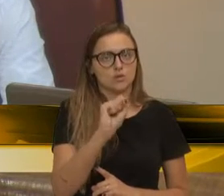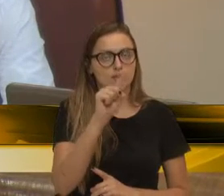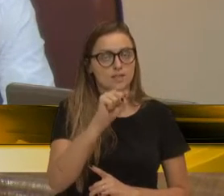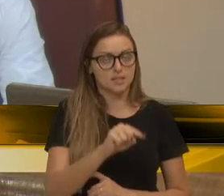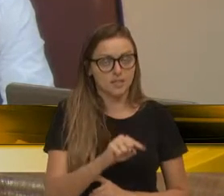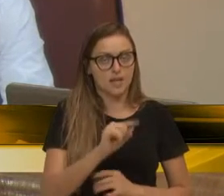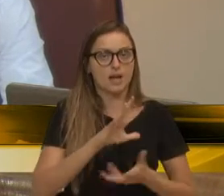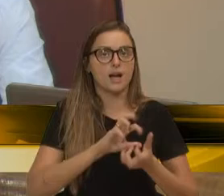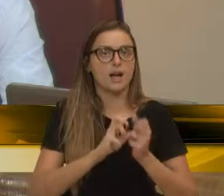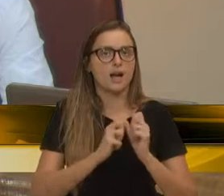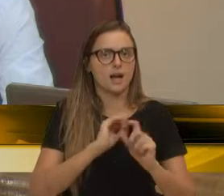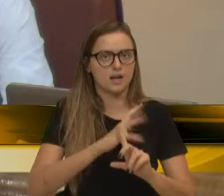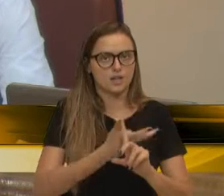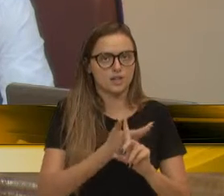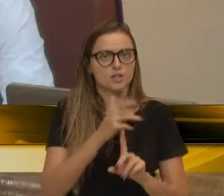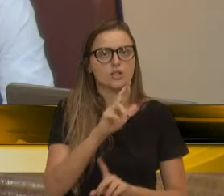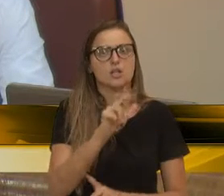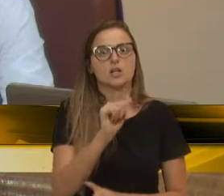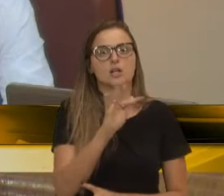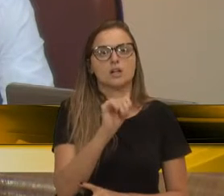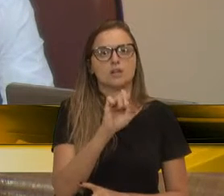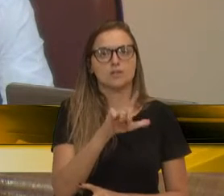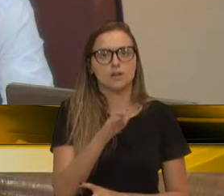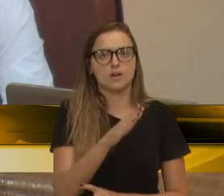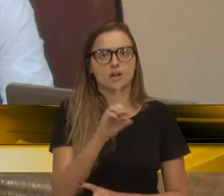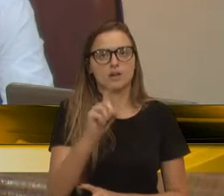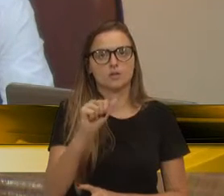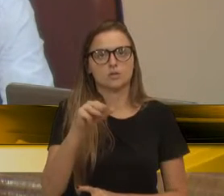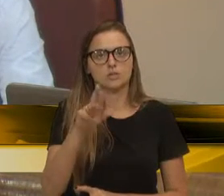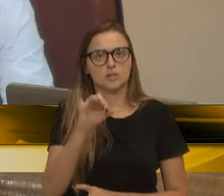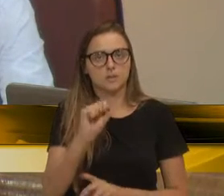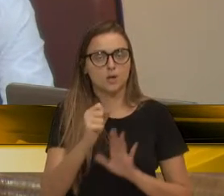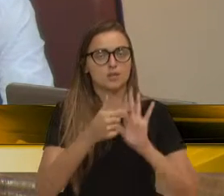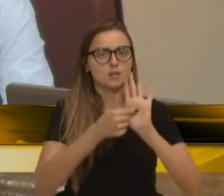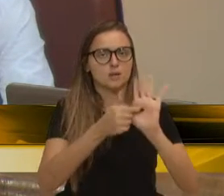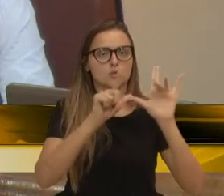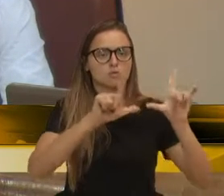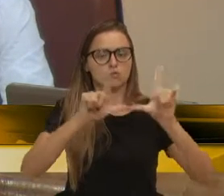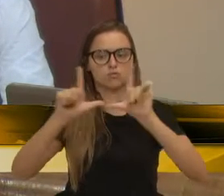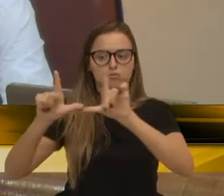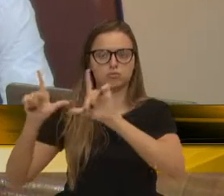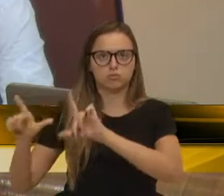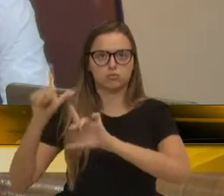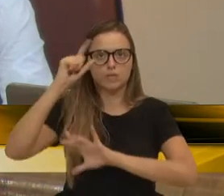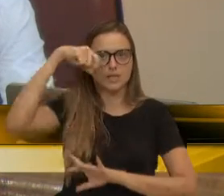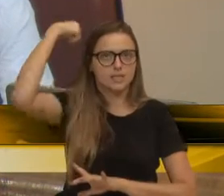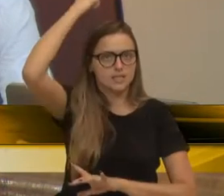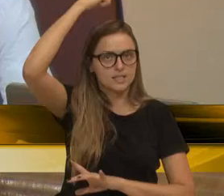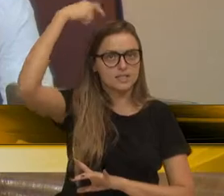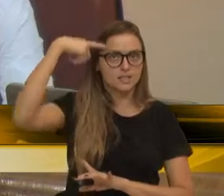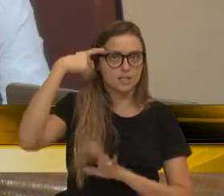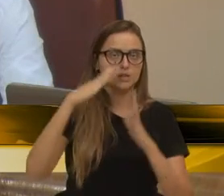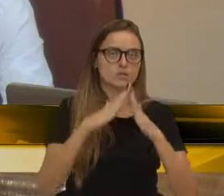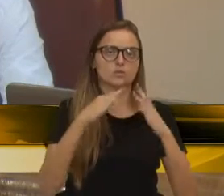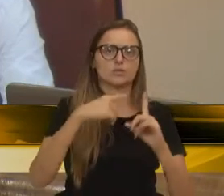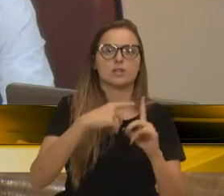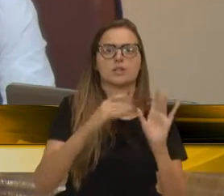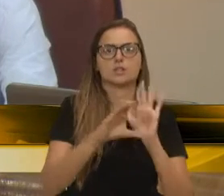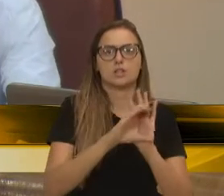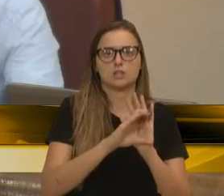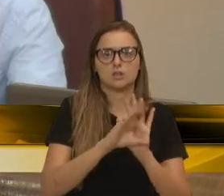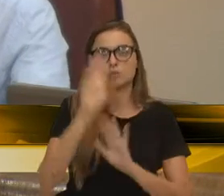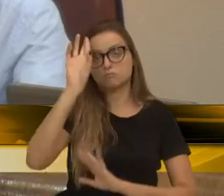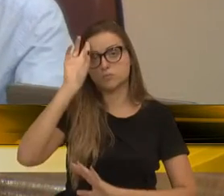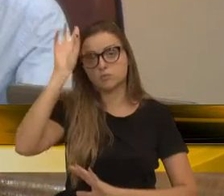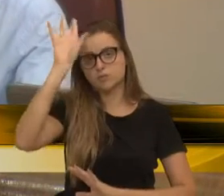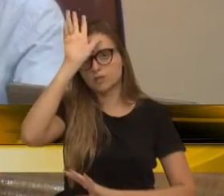município rafael dambrós que exibiu 20 obras que fazem uma releitura de santos da igreja católica o prefeito alegou